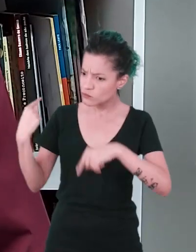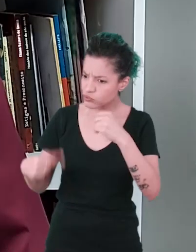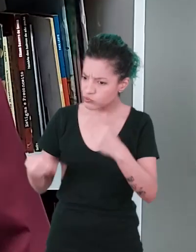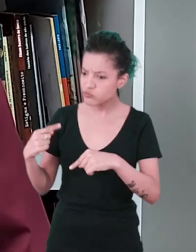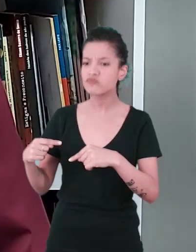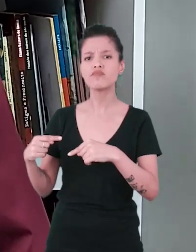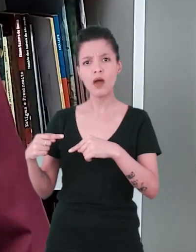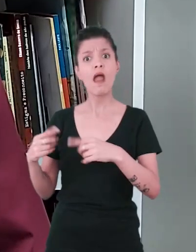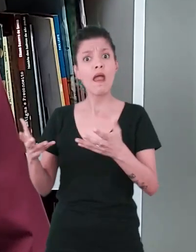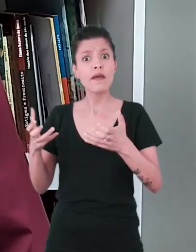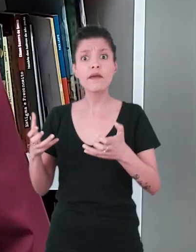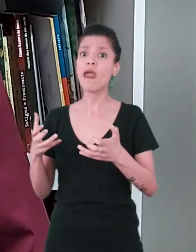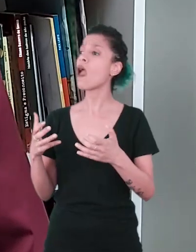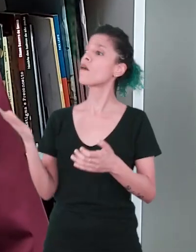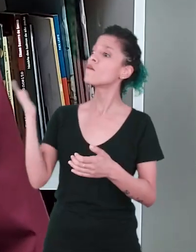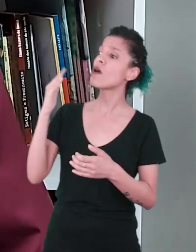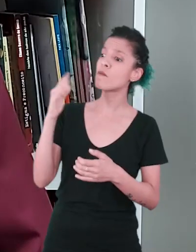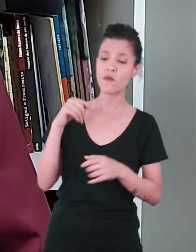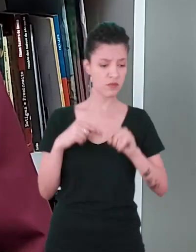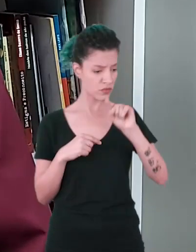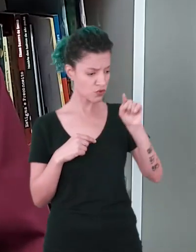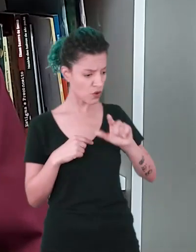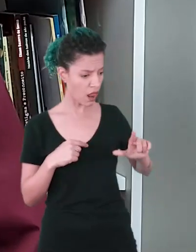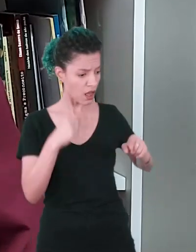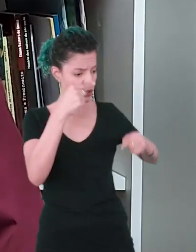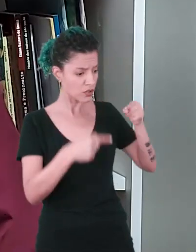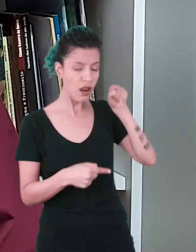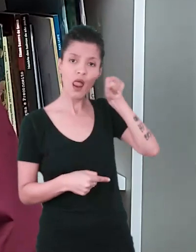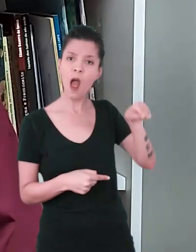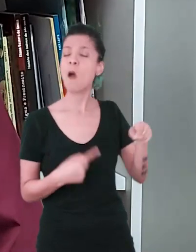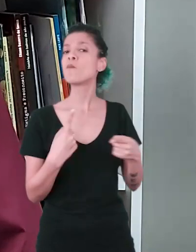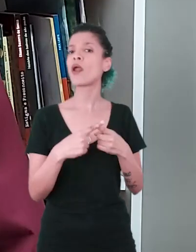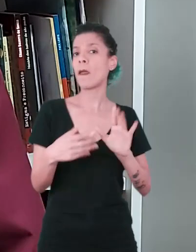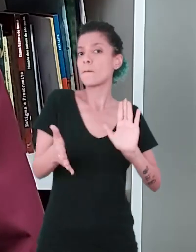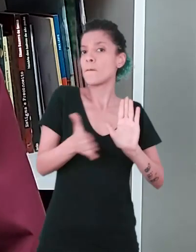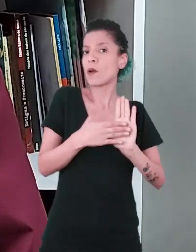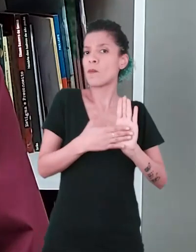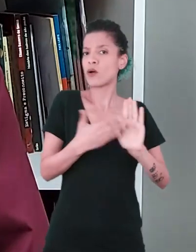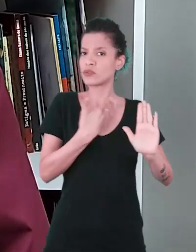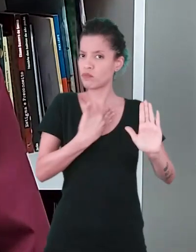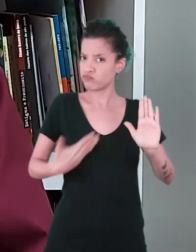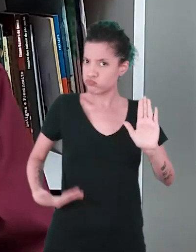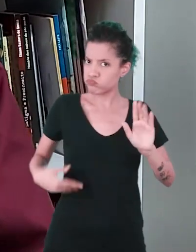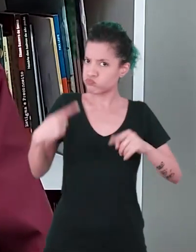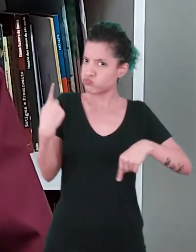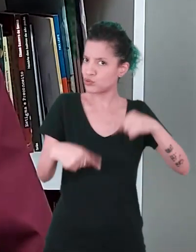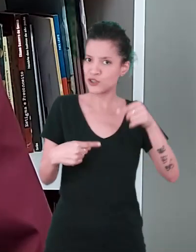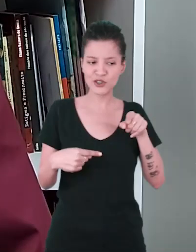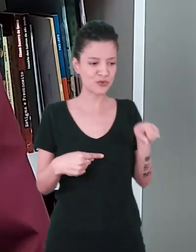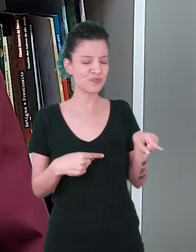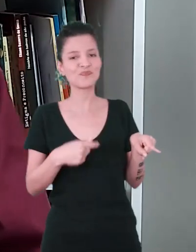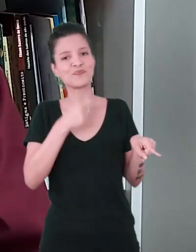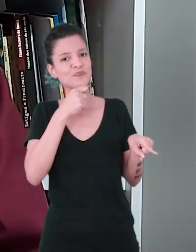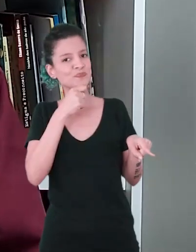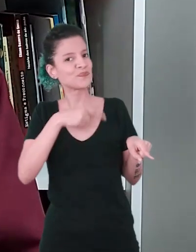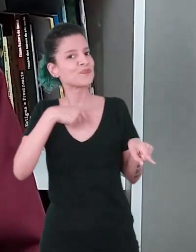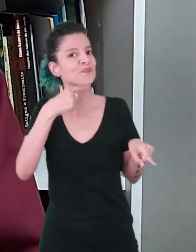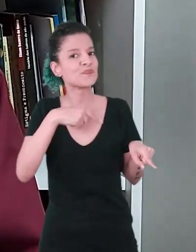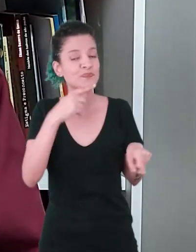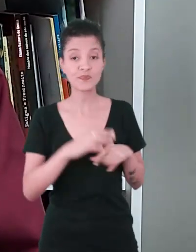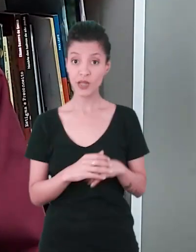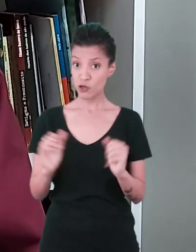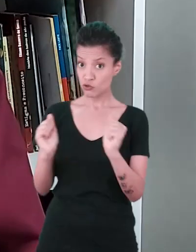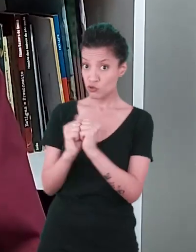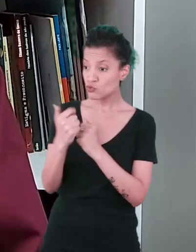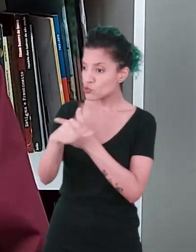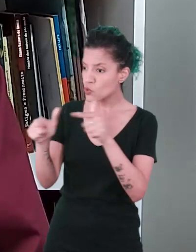essa discussão mais para a nossa região, que a gente sentia que as políticas públicas não chegavam até nós. E através das articulações que a gente fez com outros pesquisadores